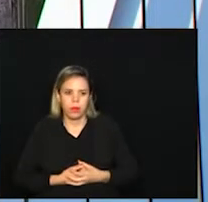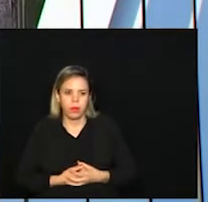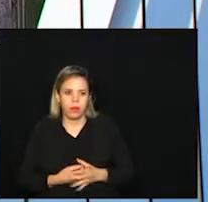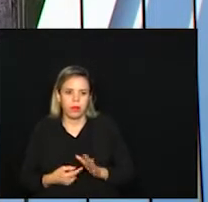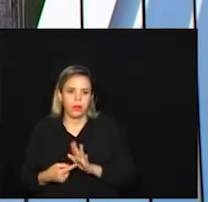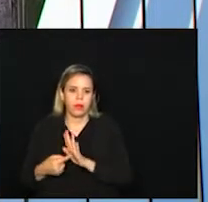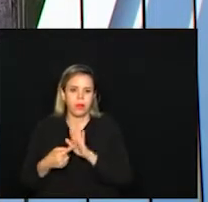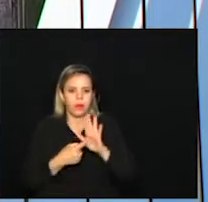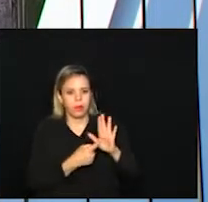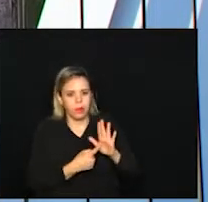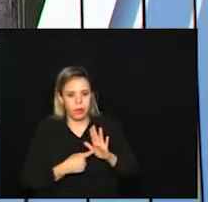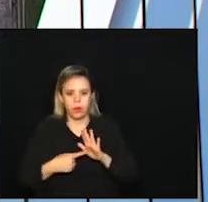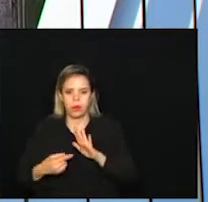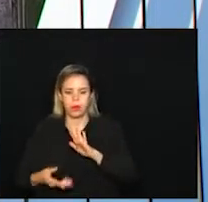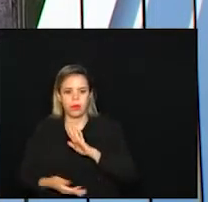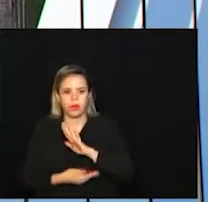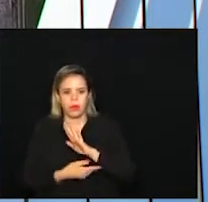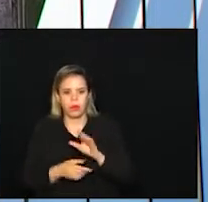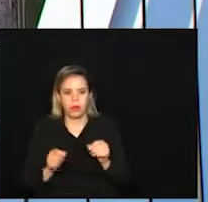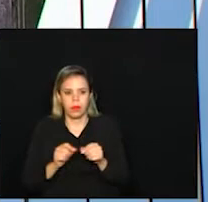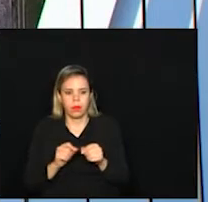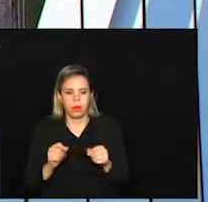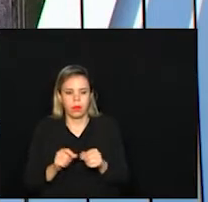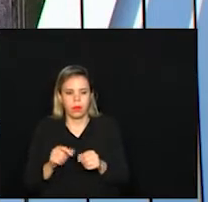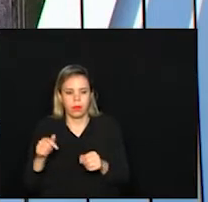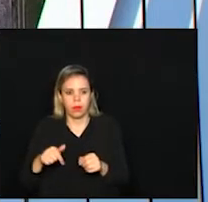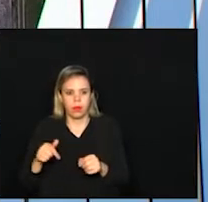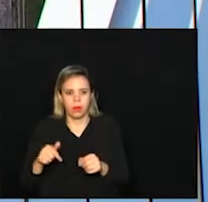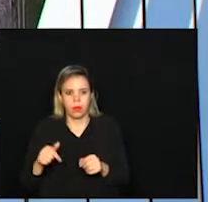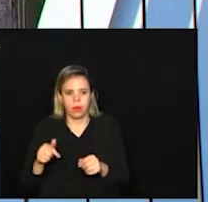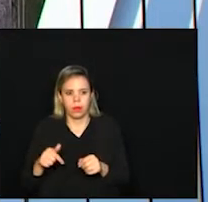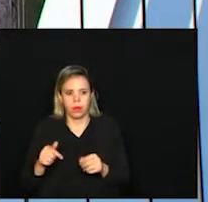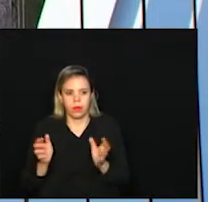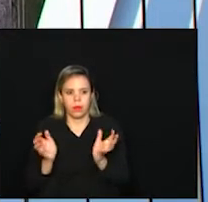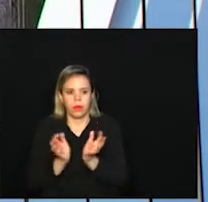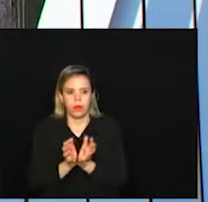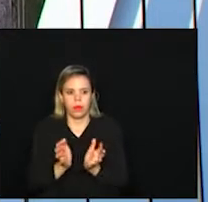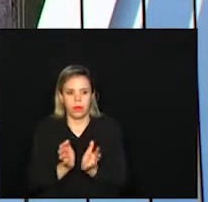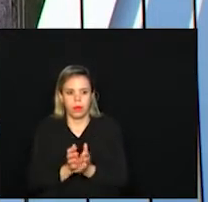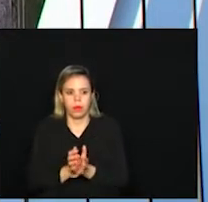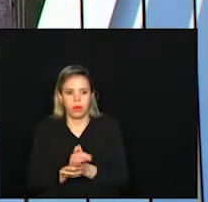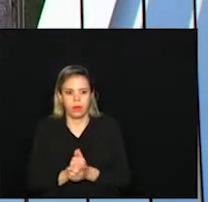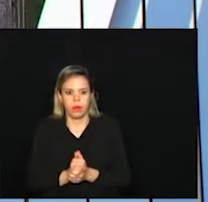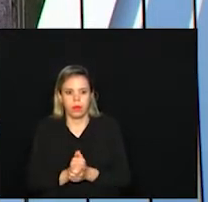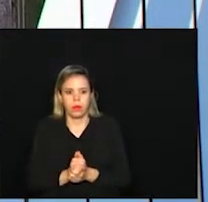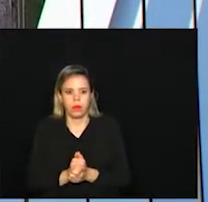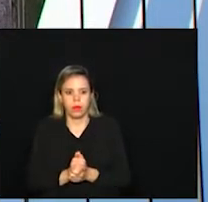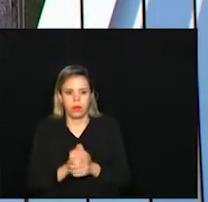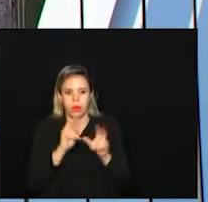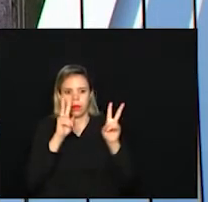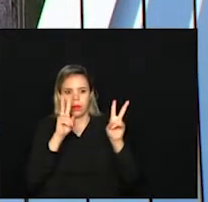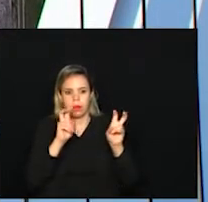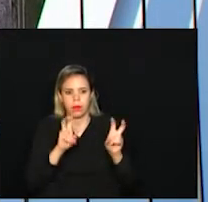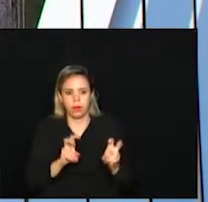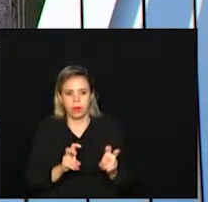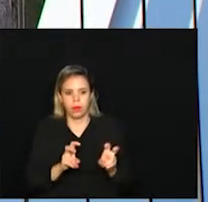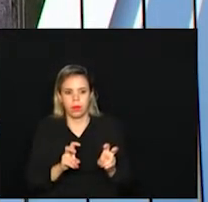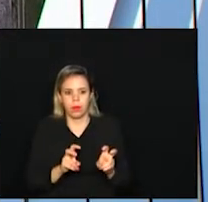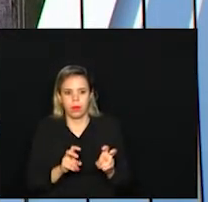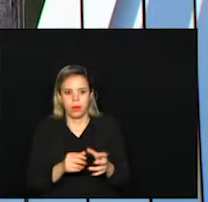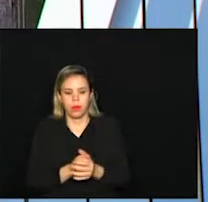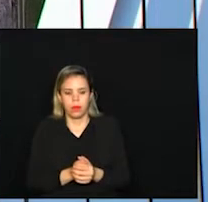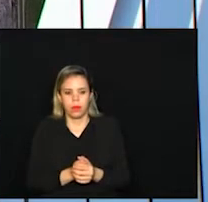mostrando aquilo que a câmera faz nessa nessa comissão é um dos aspectos ali